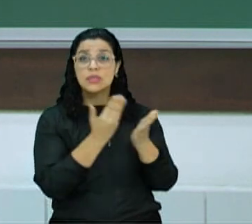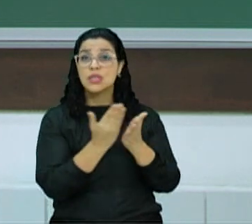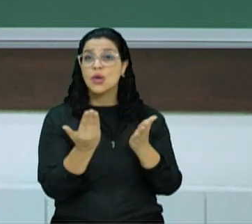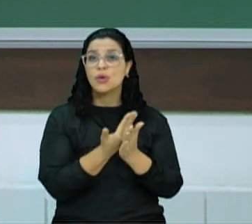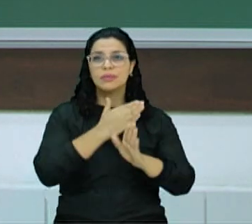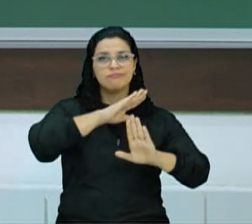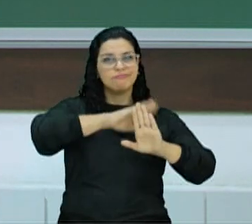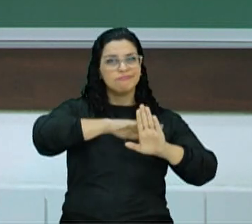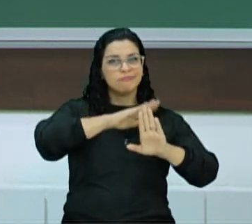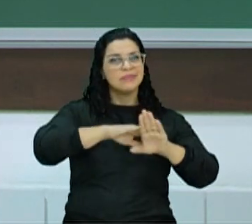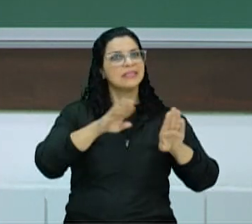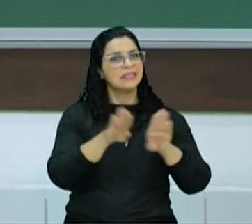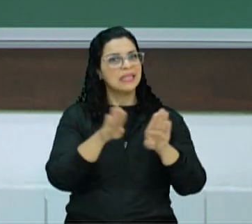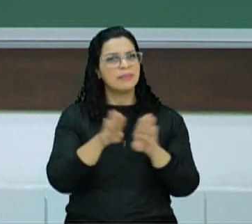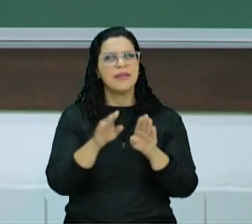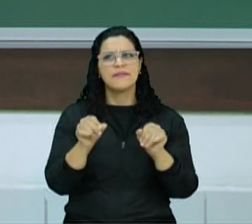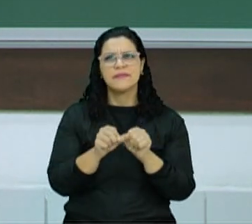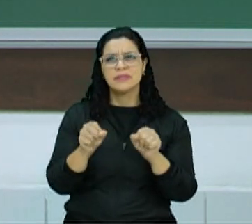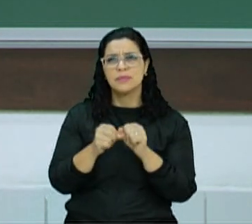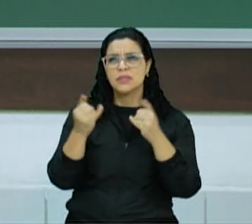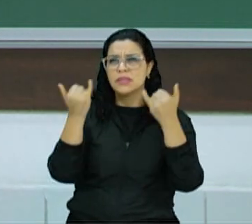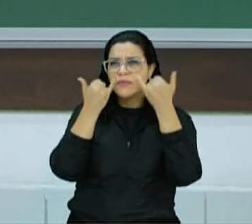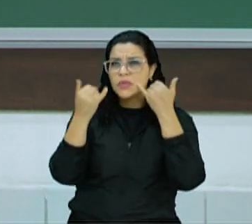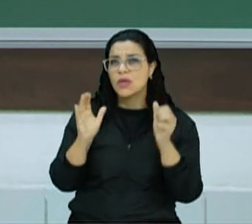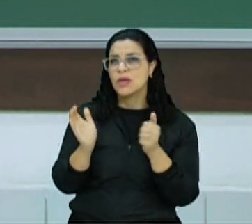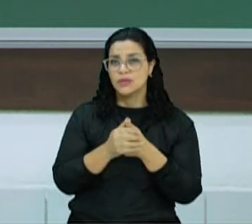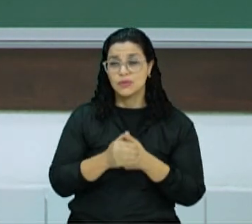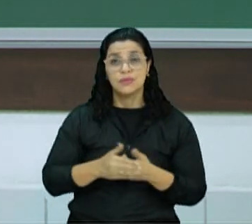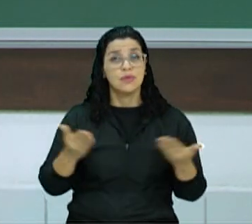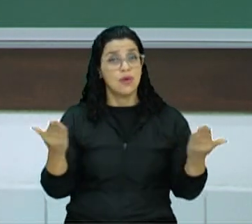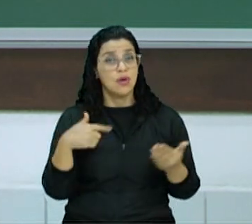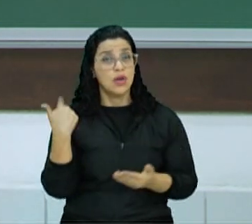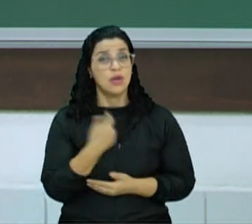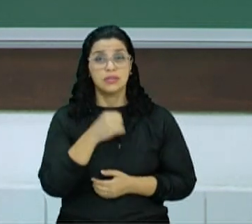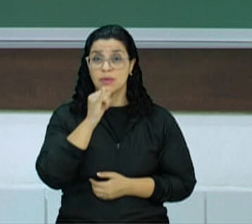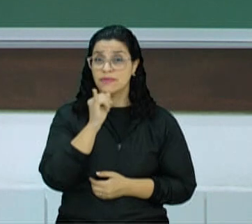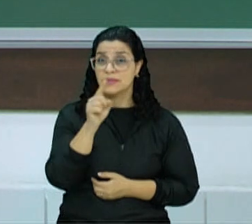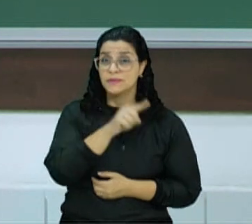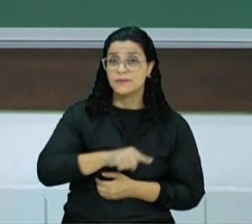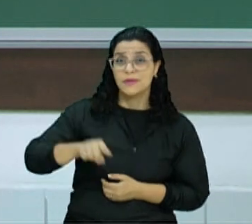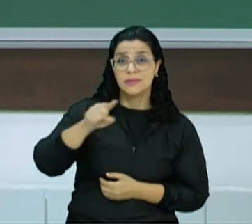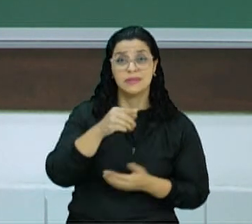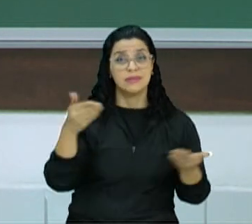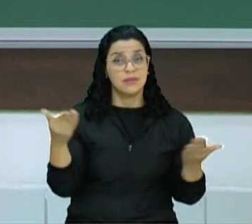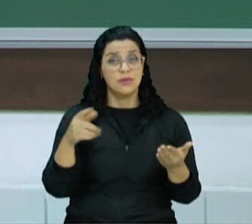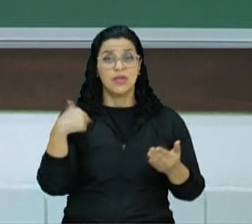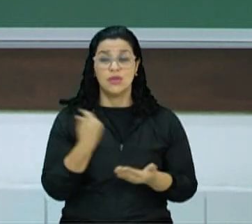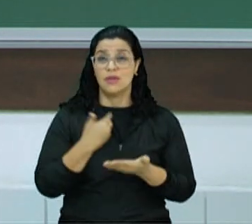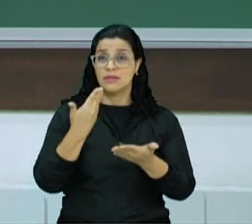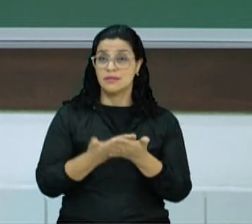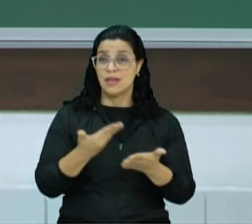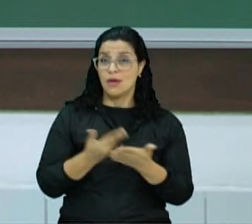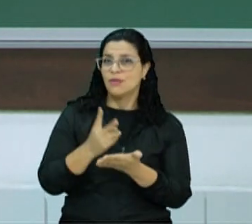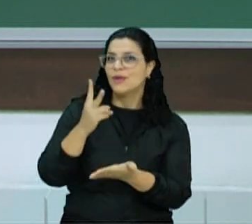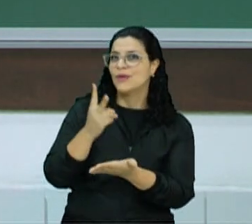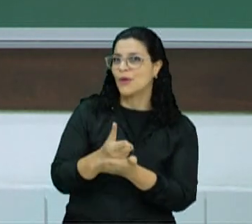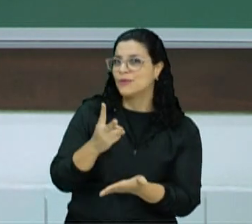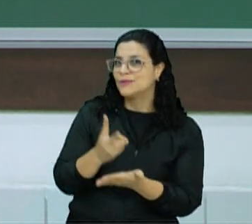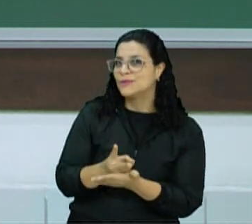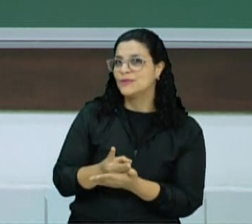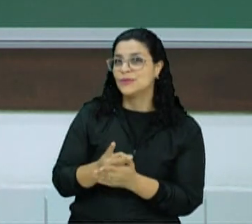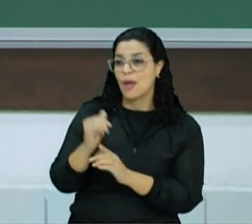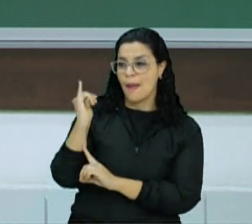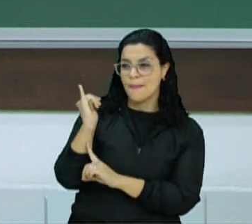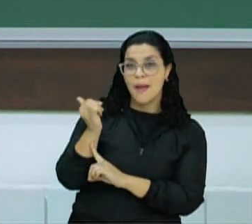e inferimos informações implícitas. Então, como eu disse para vocês, a nossa aula continua, o